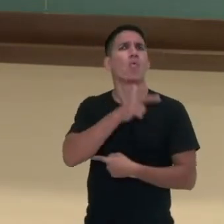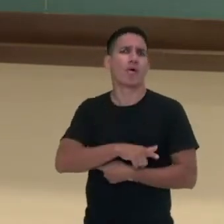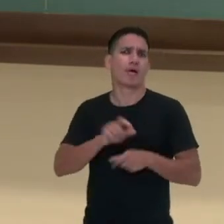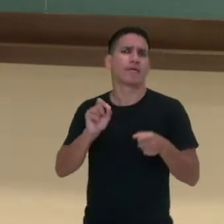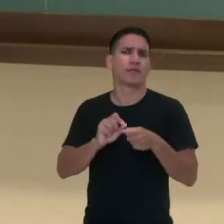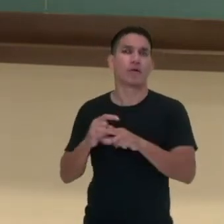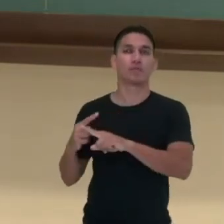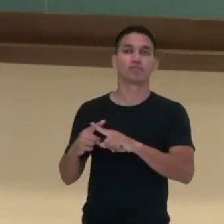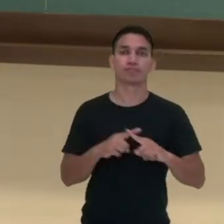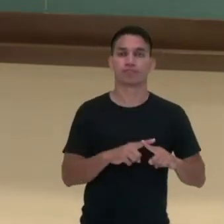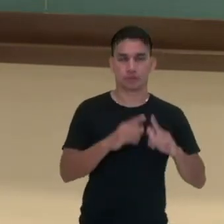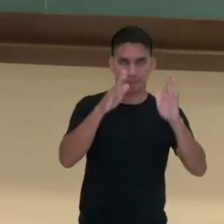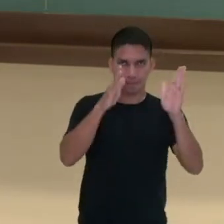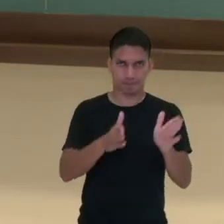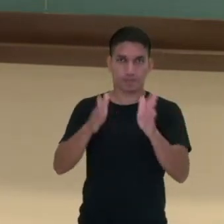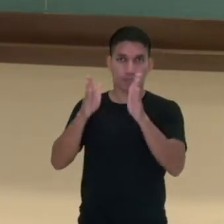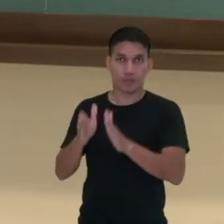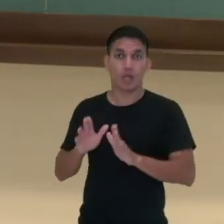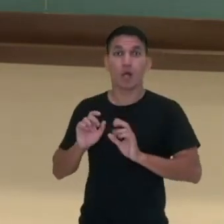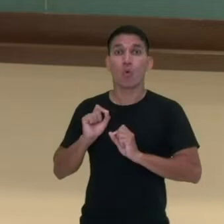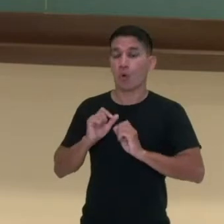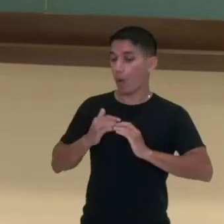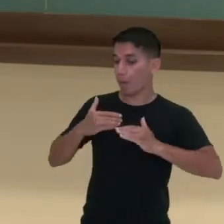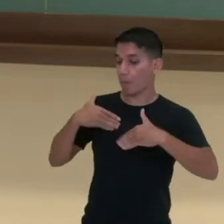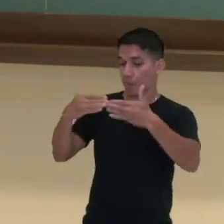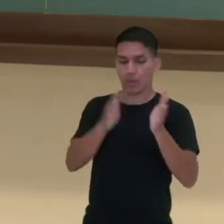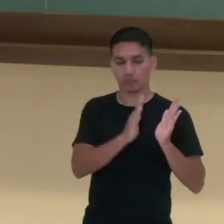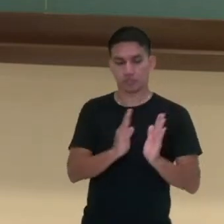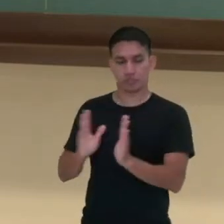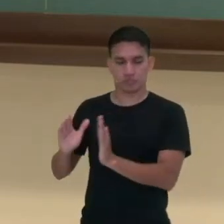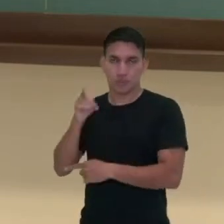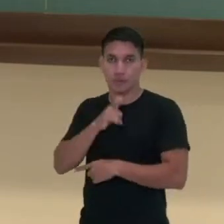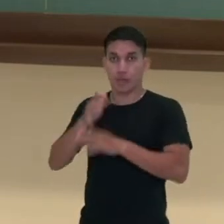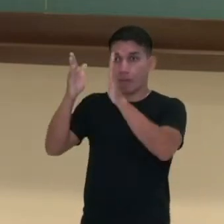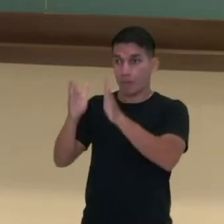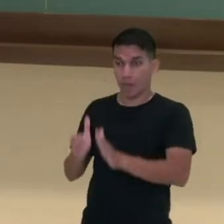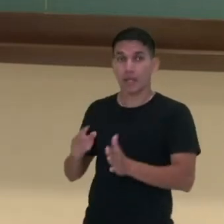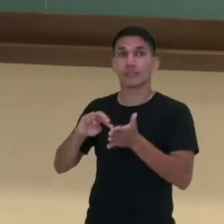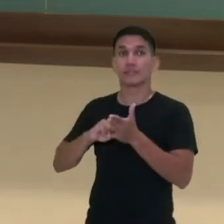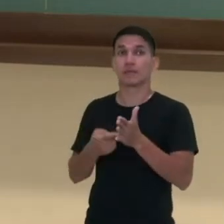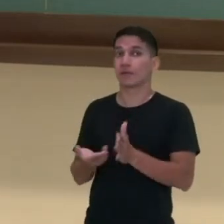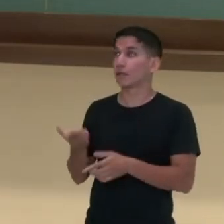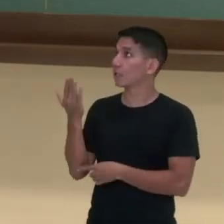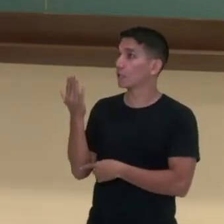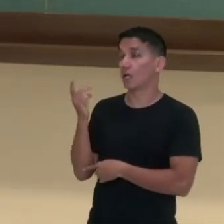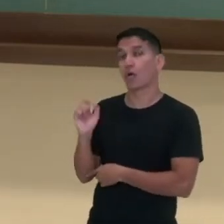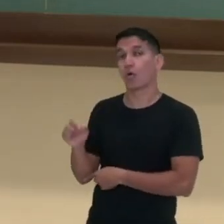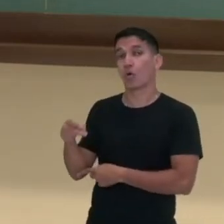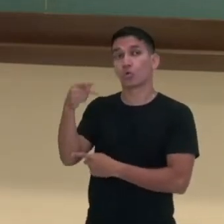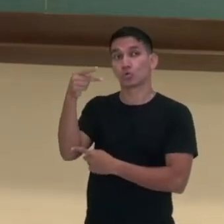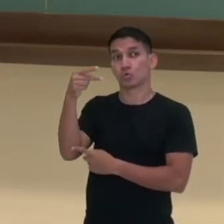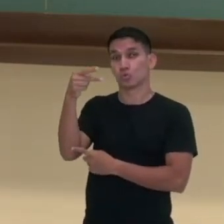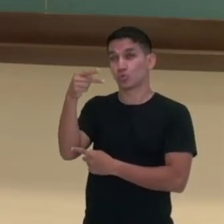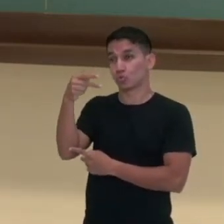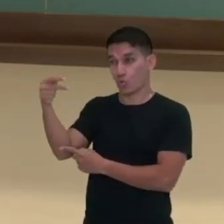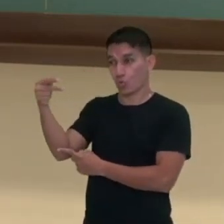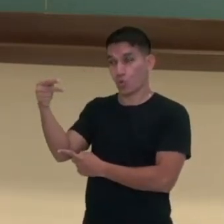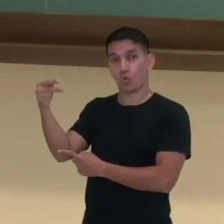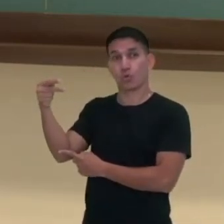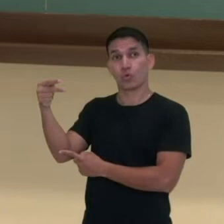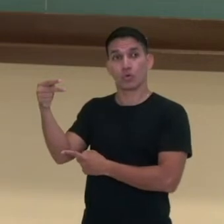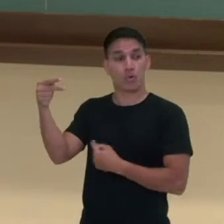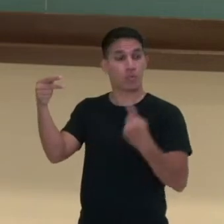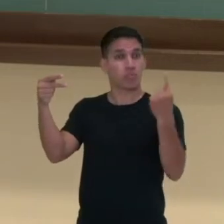multiplicação de matrizes. A ordem da matriz que eu vou obter é uma 2 por 1, correto?